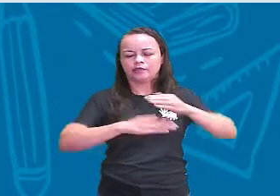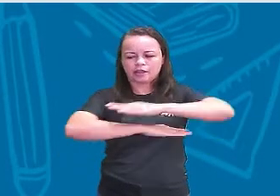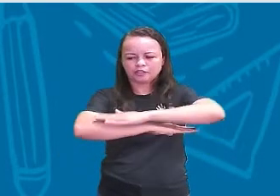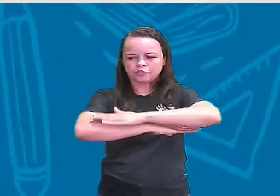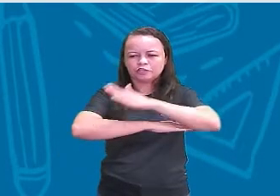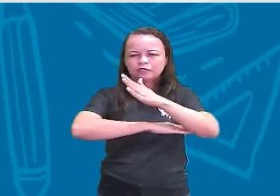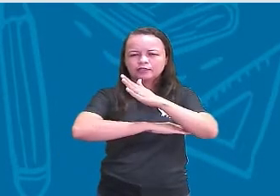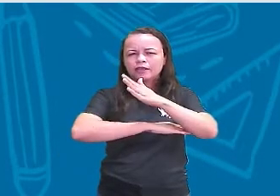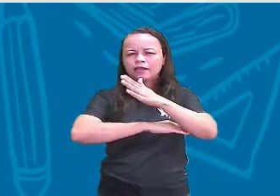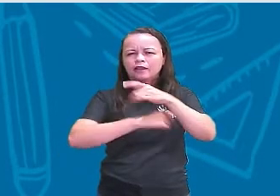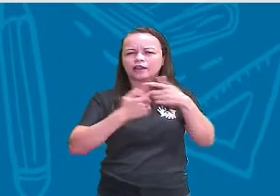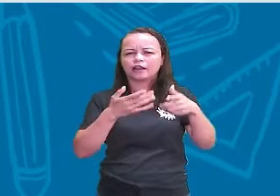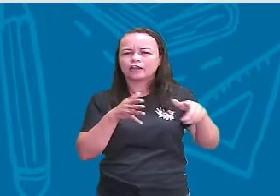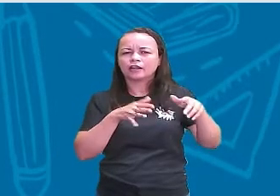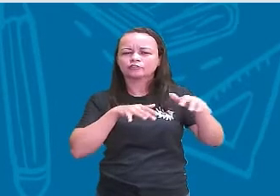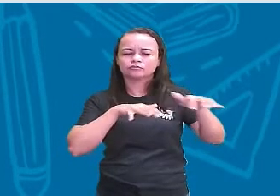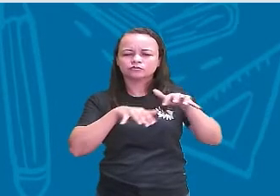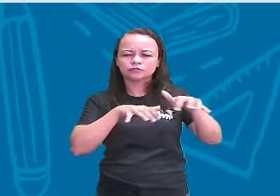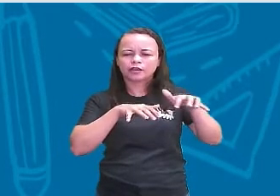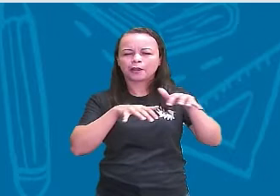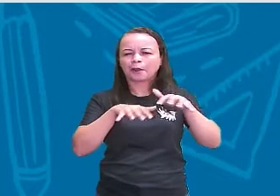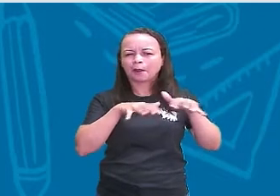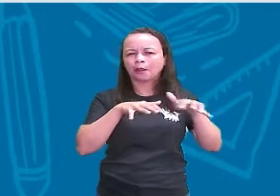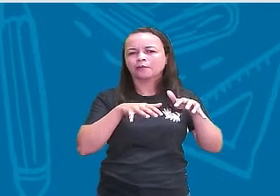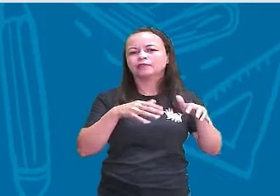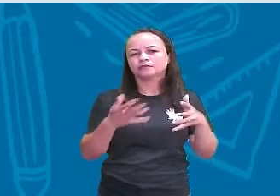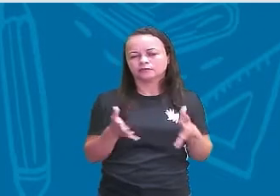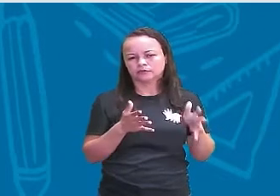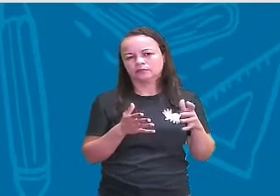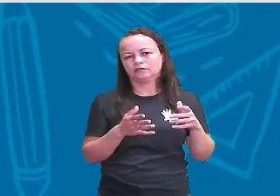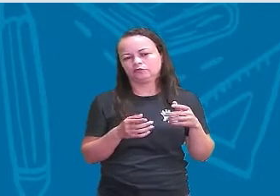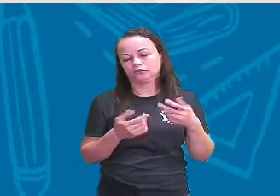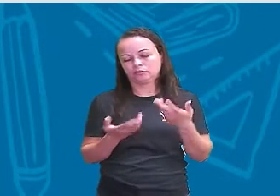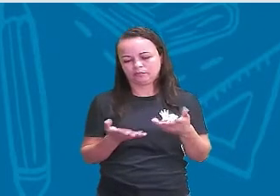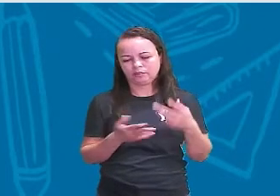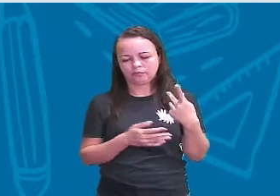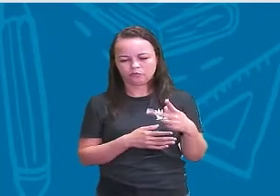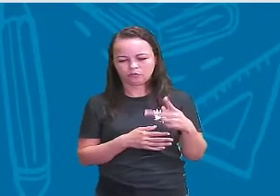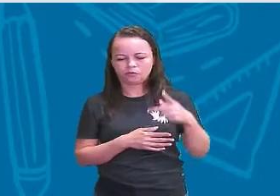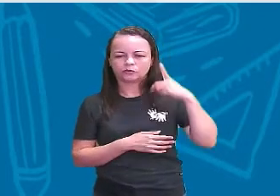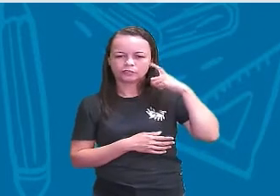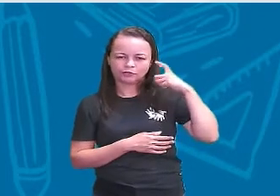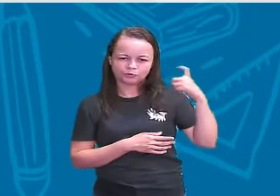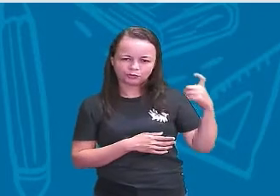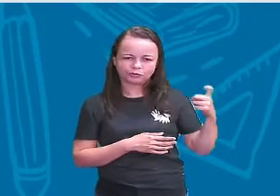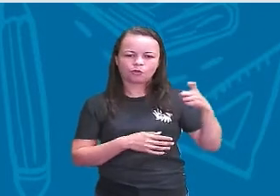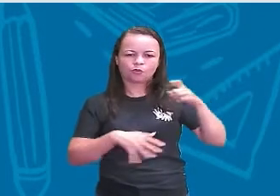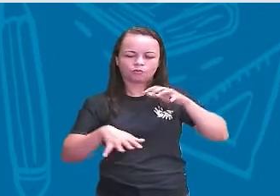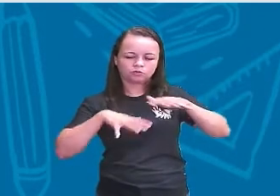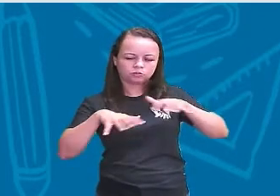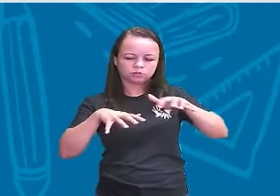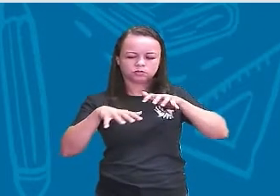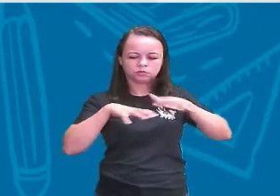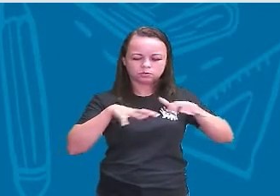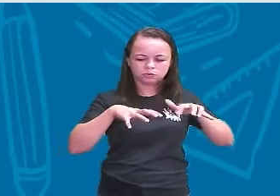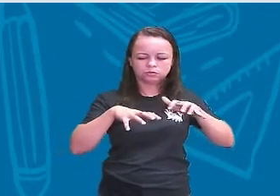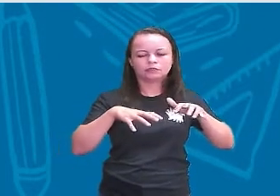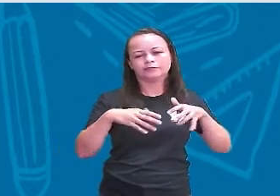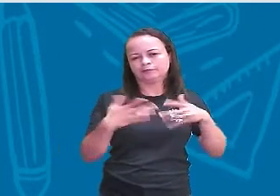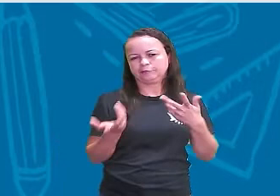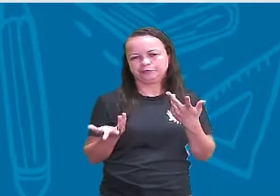ela fica tremendo, tá certo? É justamente devido a essas vibrações que o som ele vai